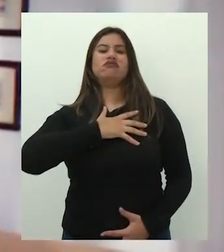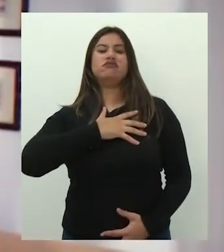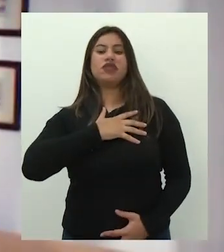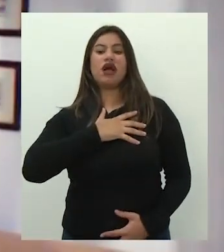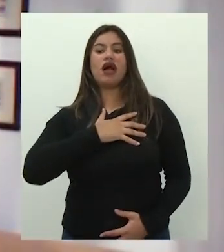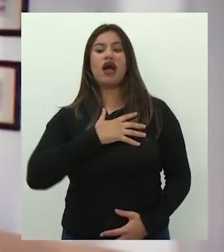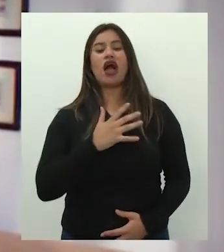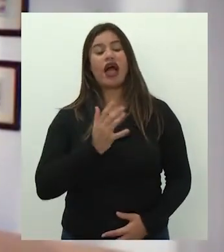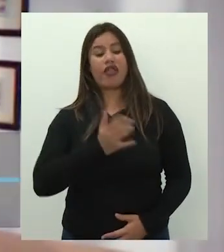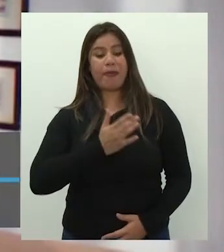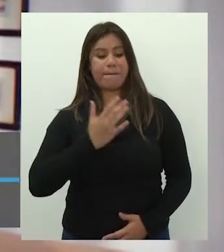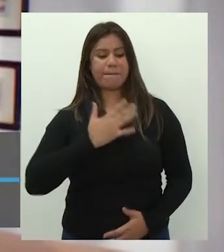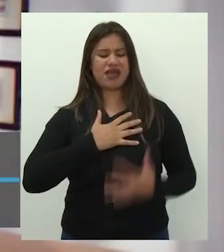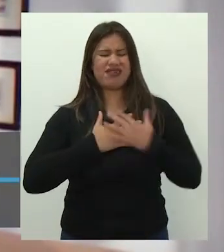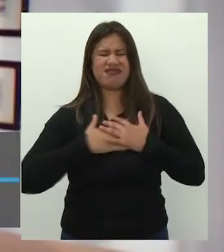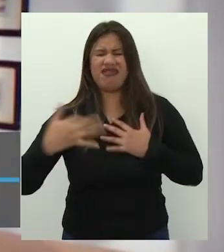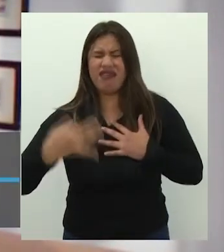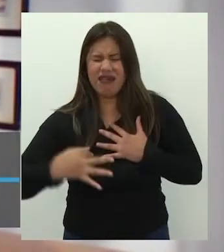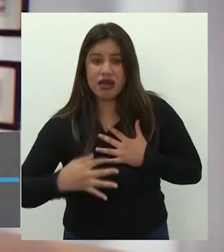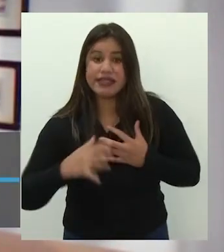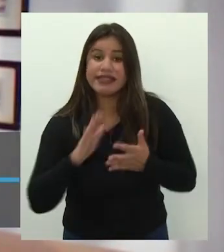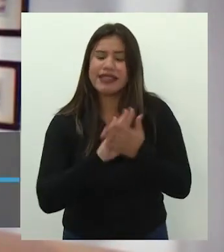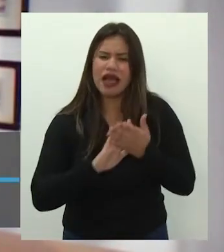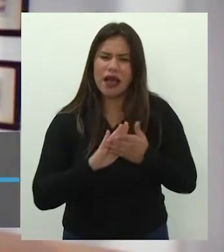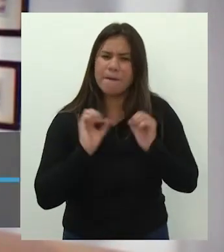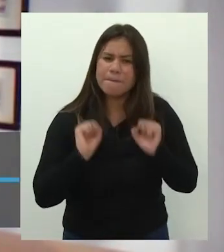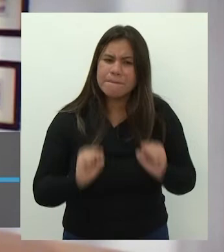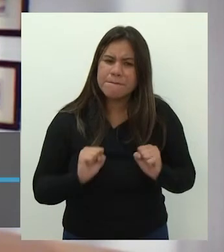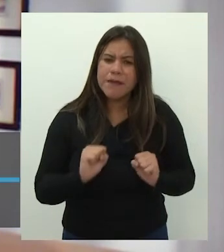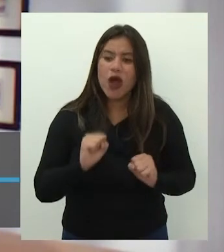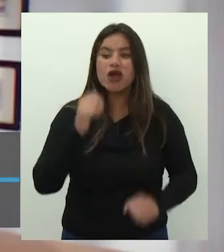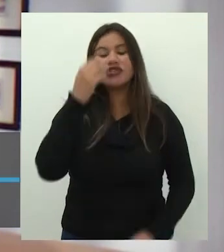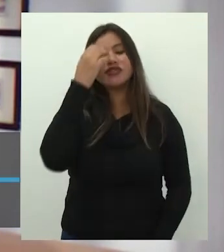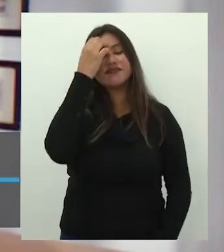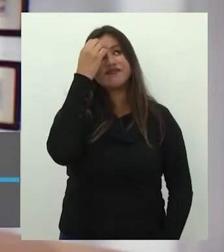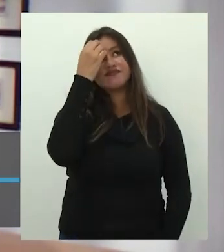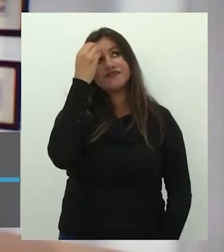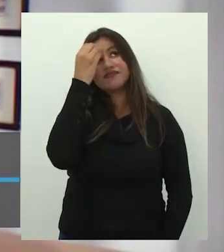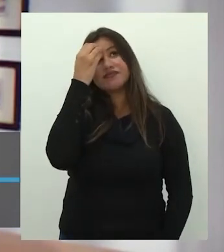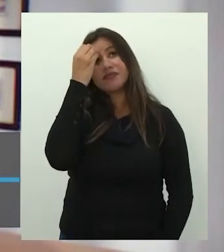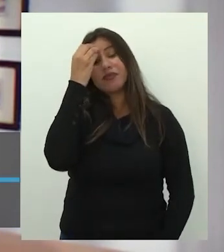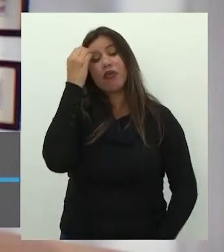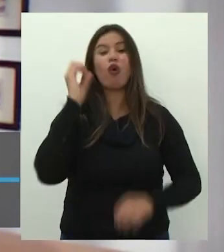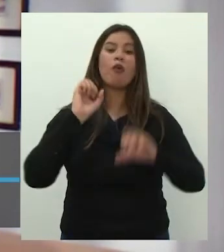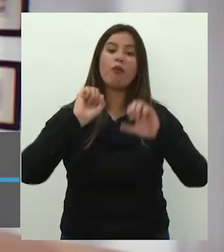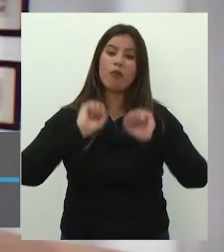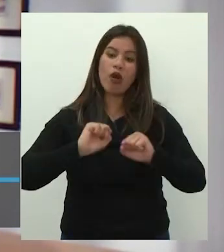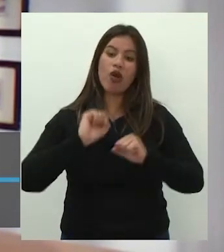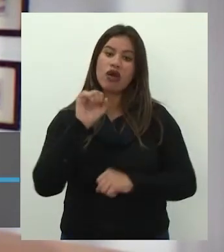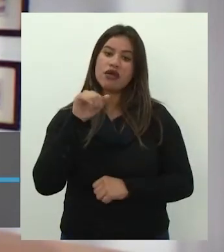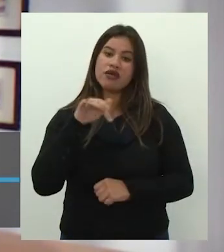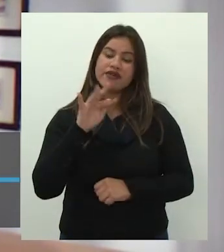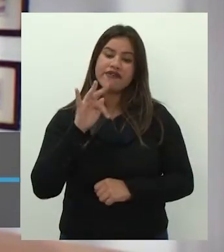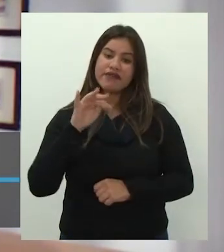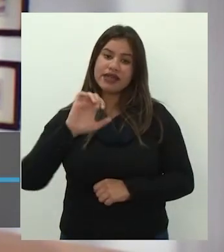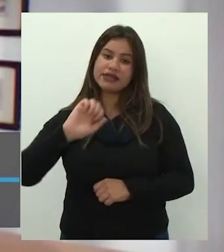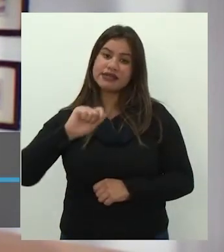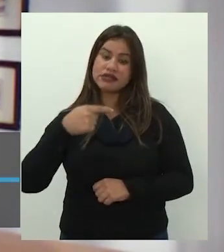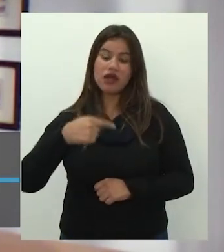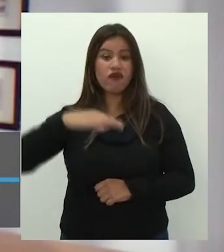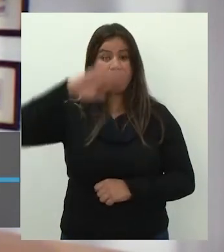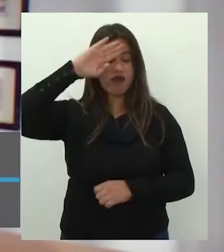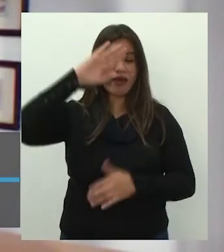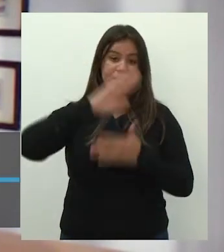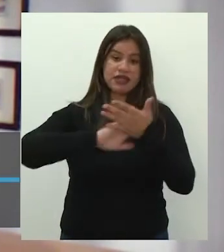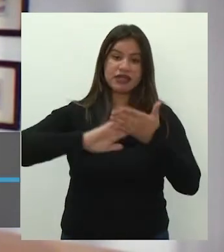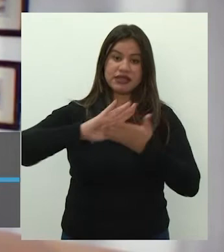por analogia, né? Eu falei que é possível ter uma infecção sem febre, e também